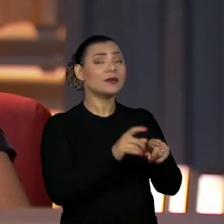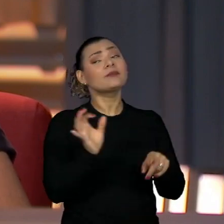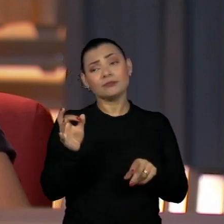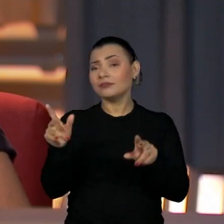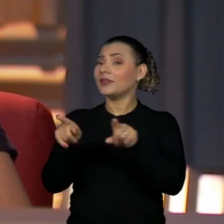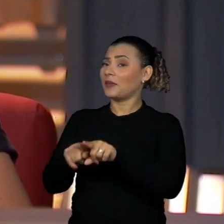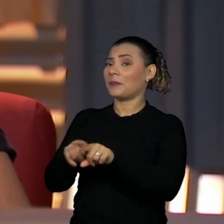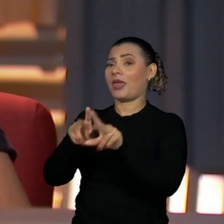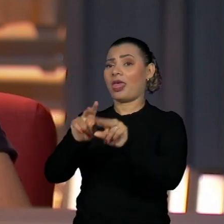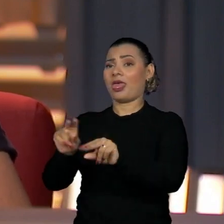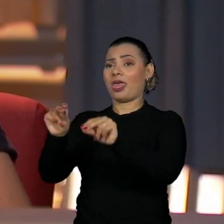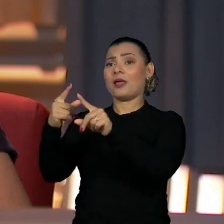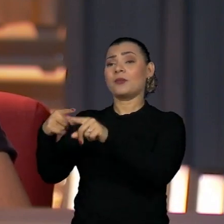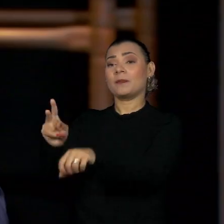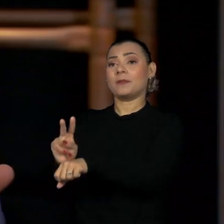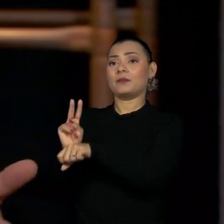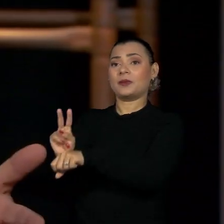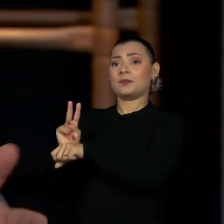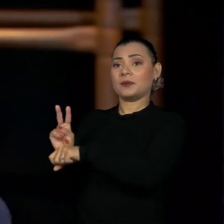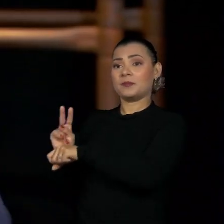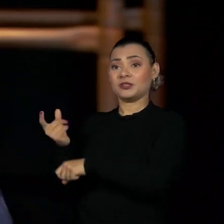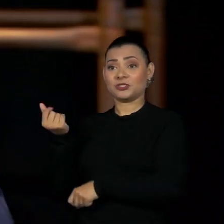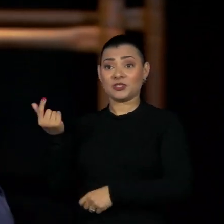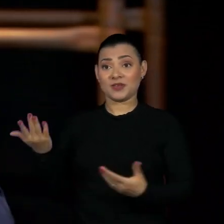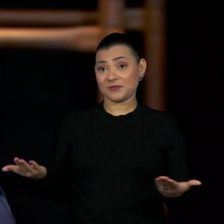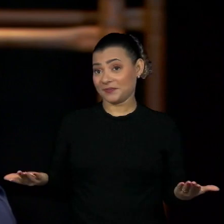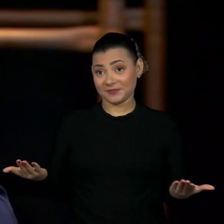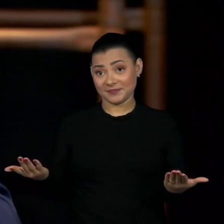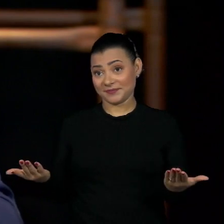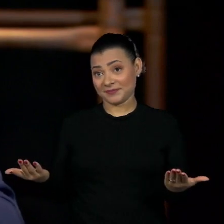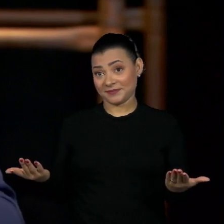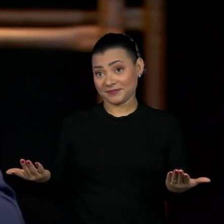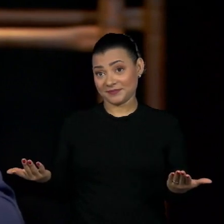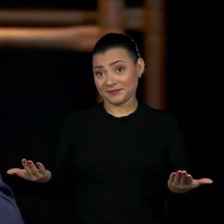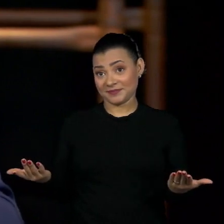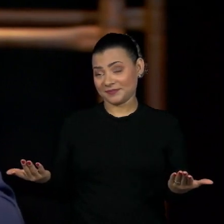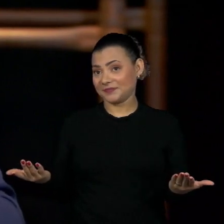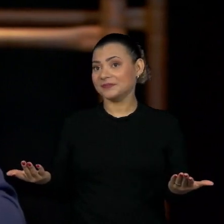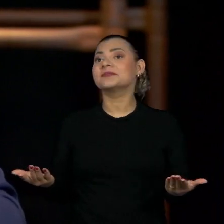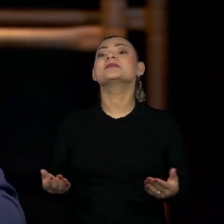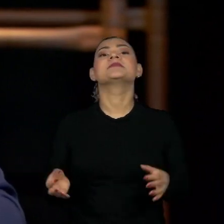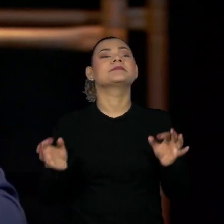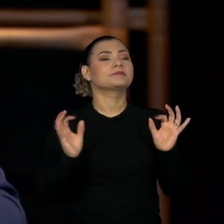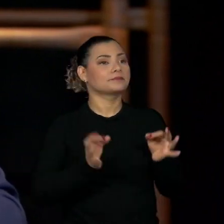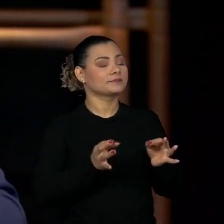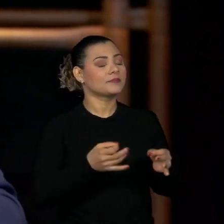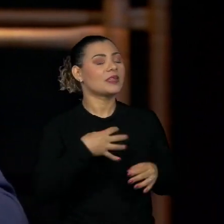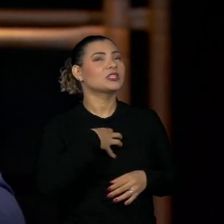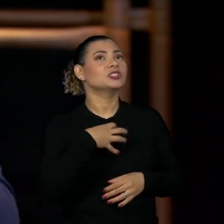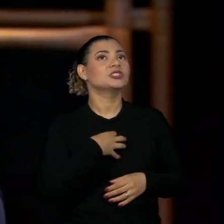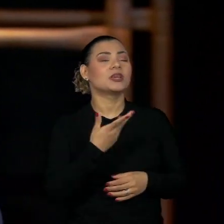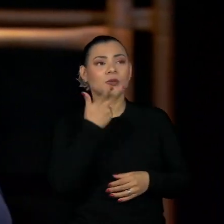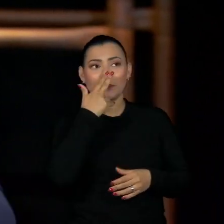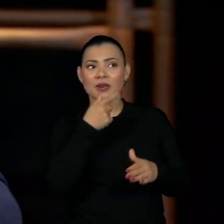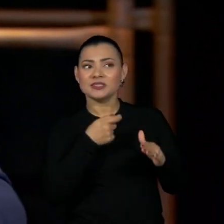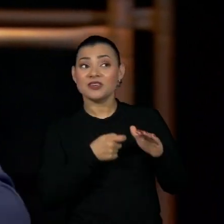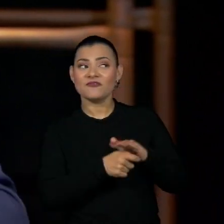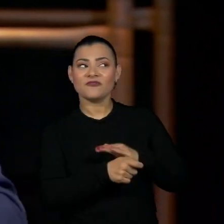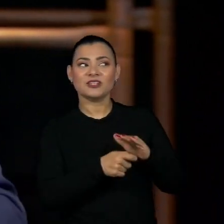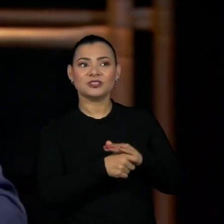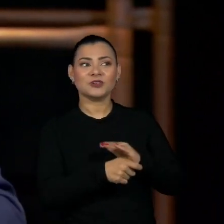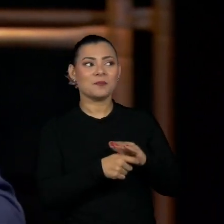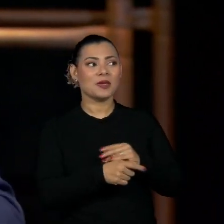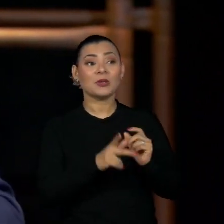quem empresta que ganham o dinheiro muito e você não... Também. Então, é uma espécie de investimento